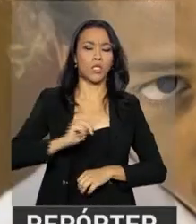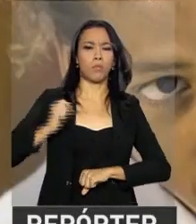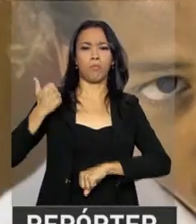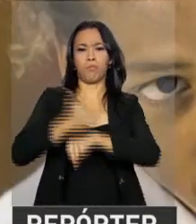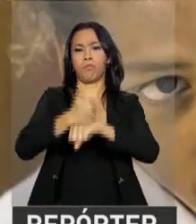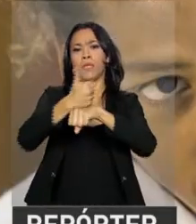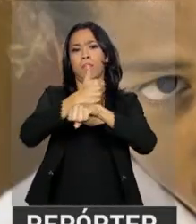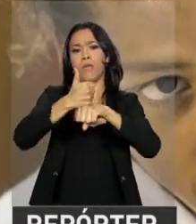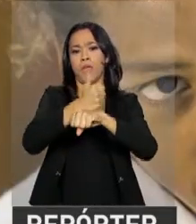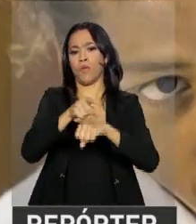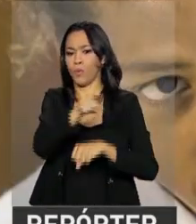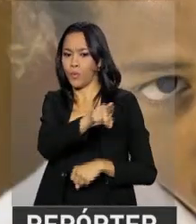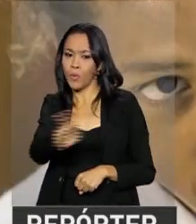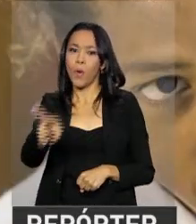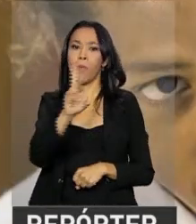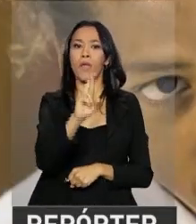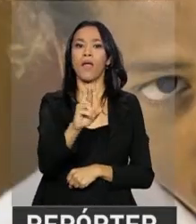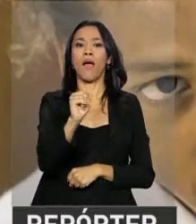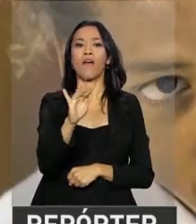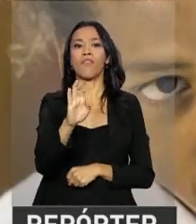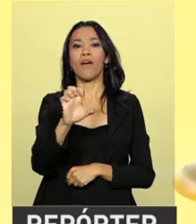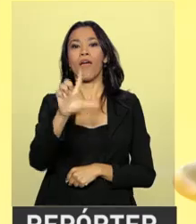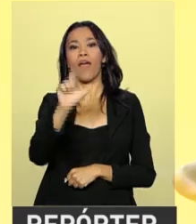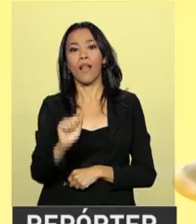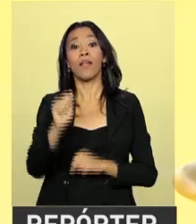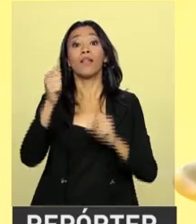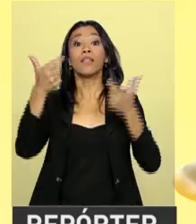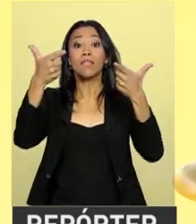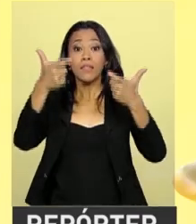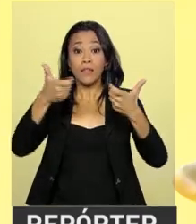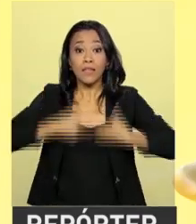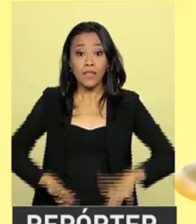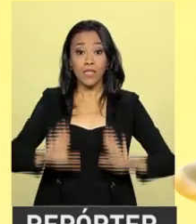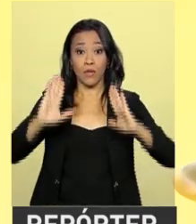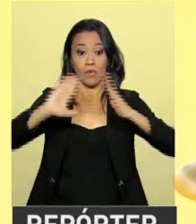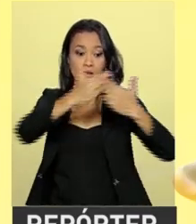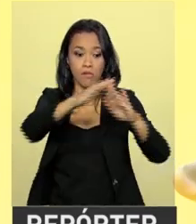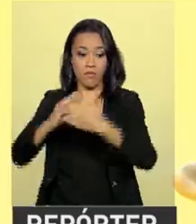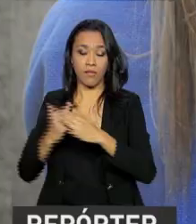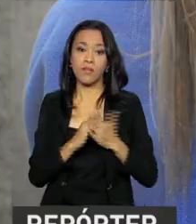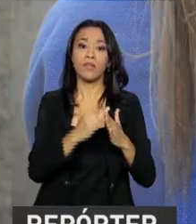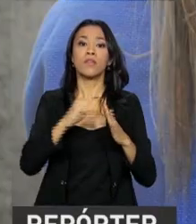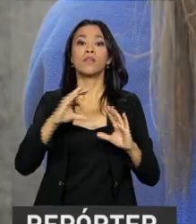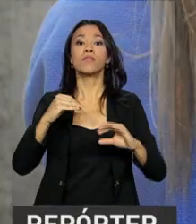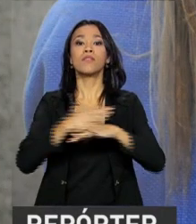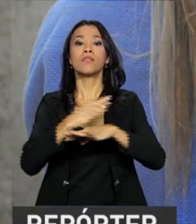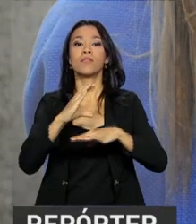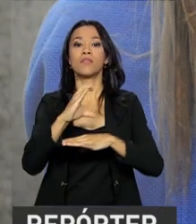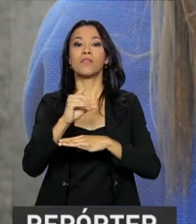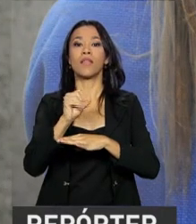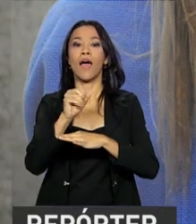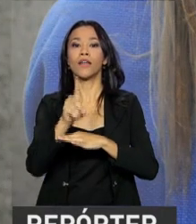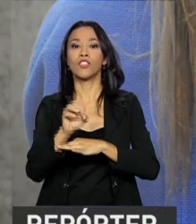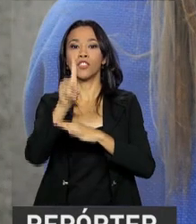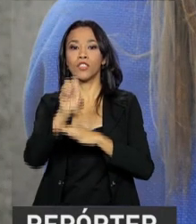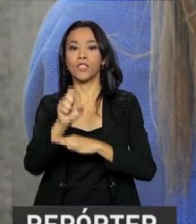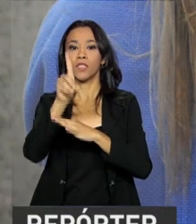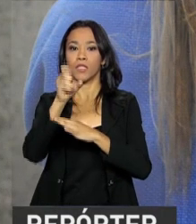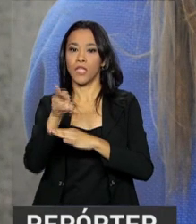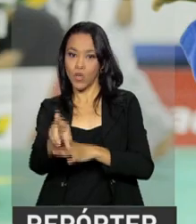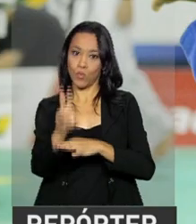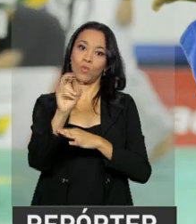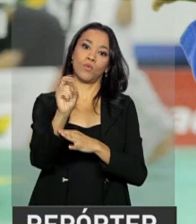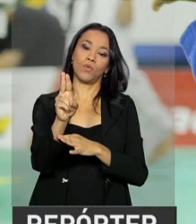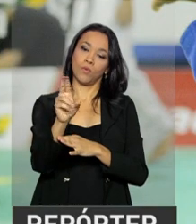pódio. Rafaela Silva nasceu na Cidade de Deus, comunidade do Rio de Janeiro, onde conheceu o esporte que iria mudar a sua